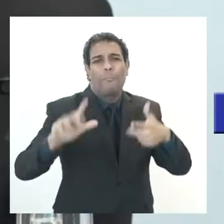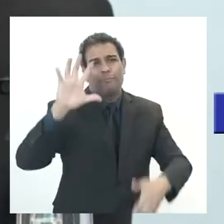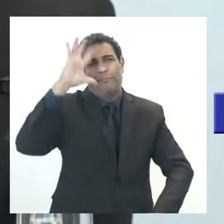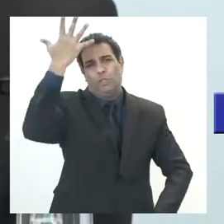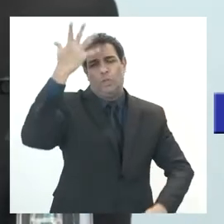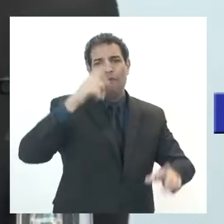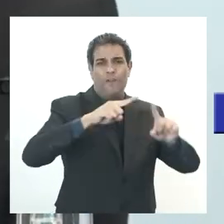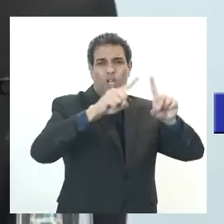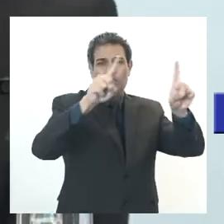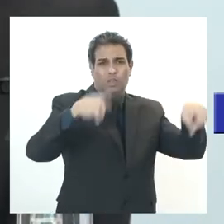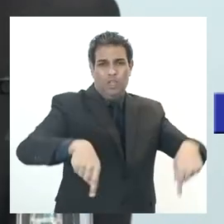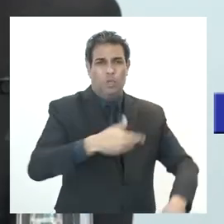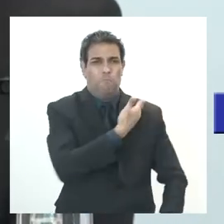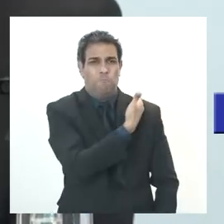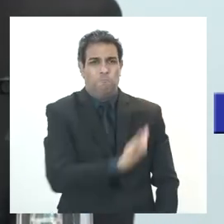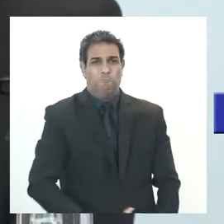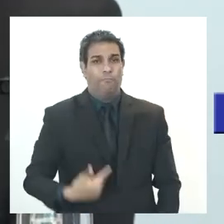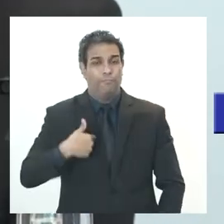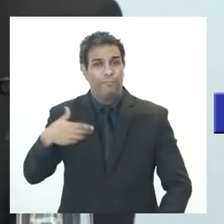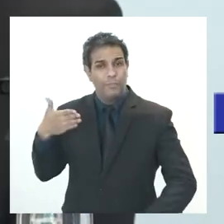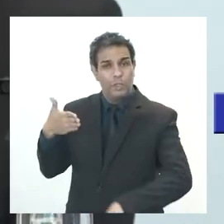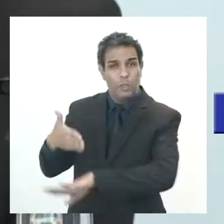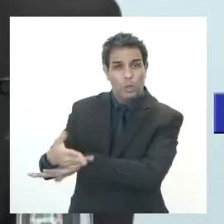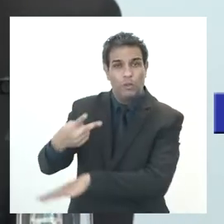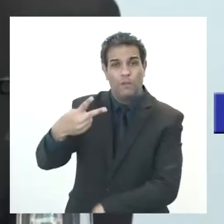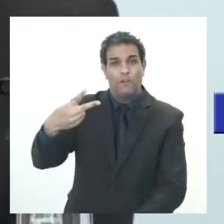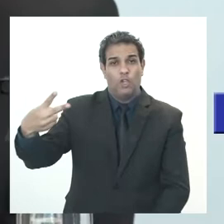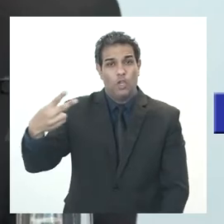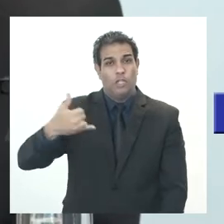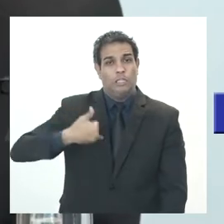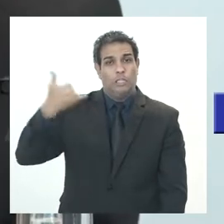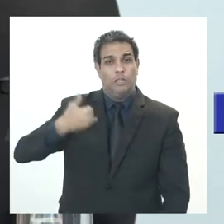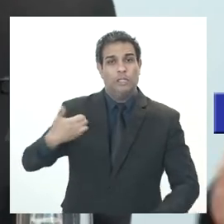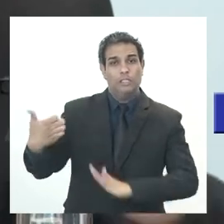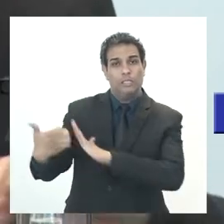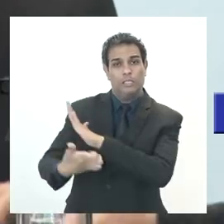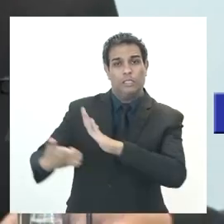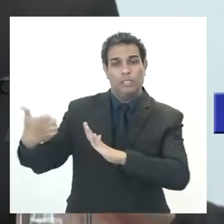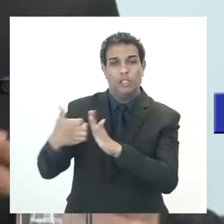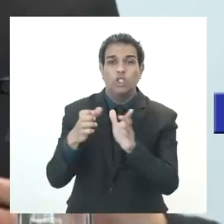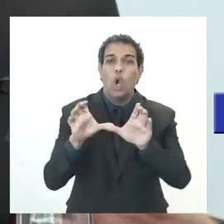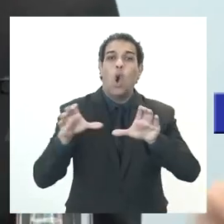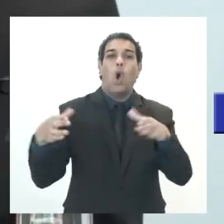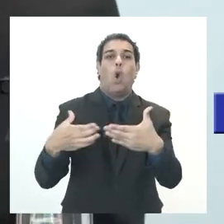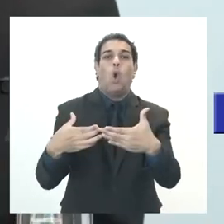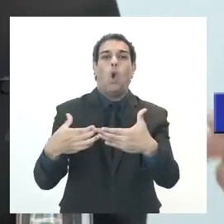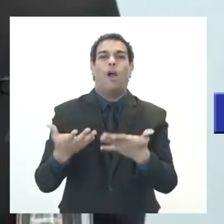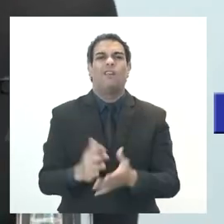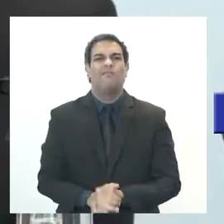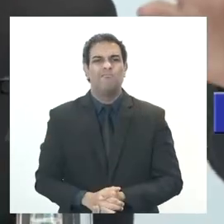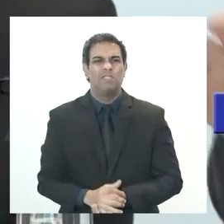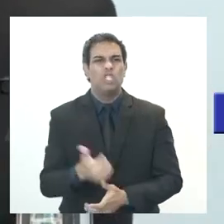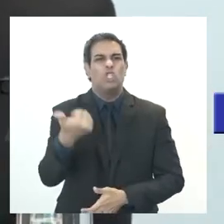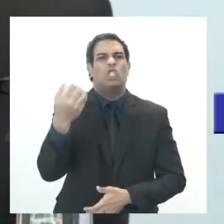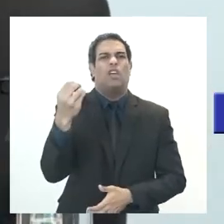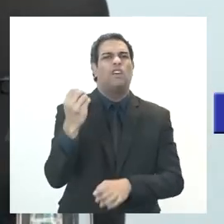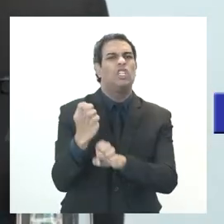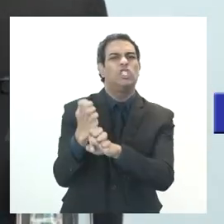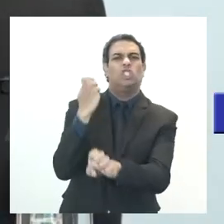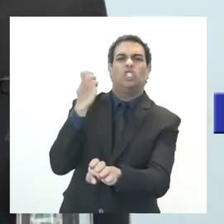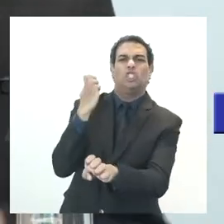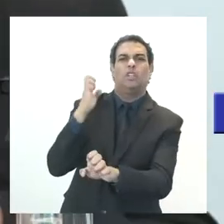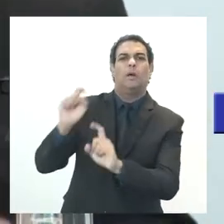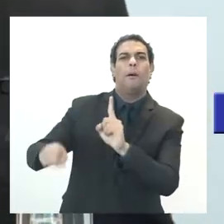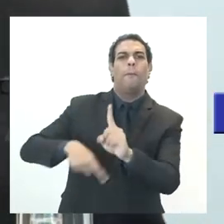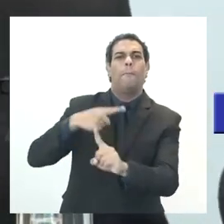trabalho quando eu entrei na Embratel com 22 anos de idade eu trabalhava numa equipe que tinha Paulo os dez Engenheiros uns 15